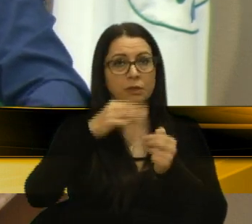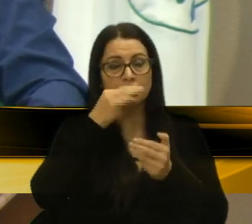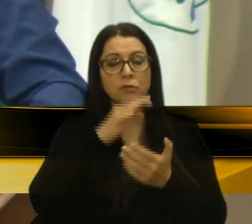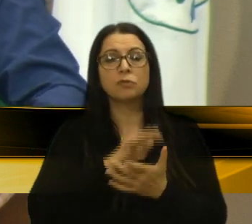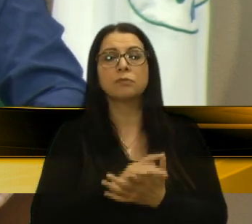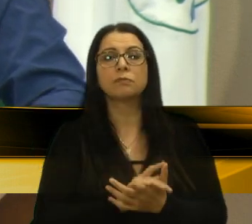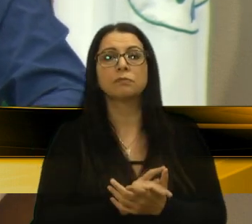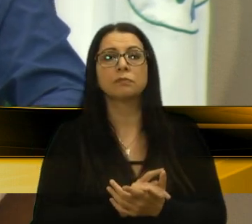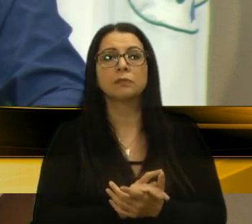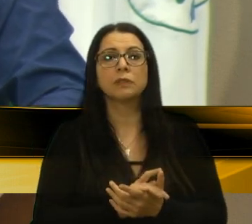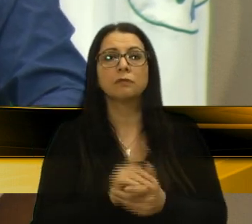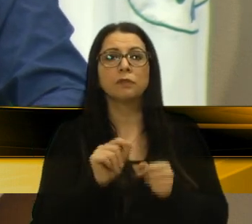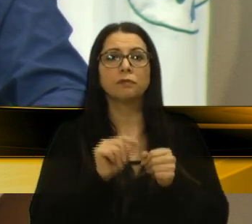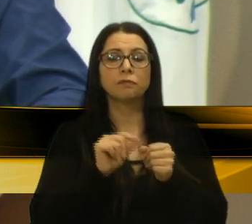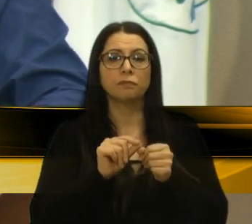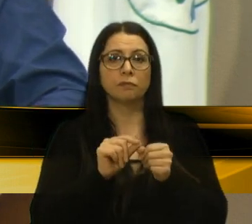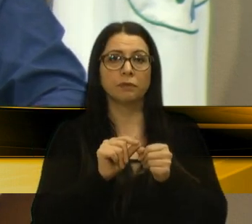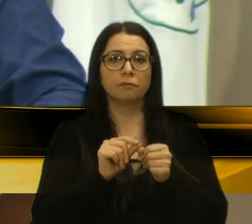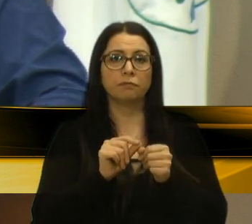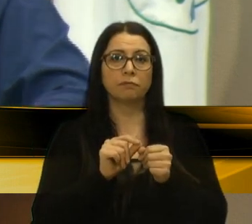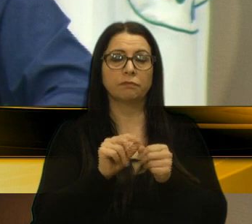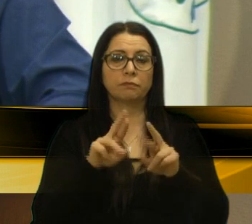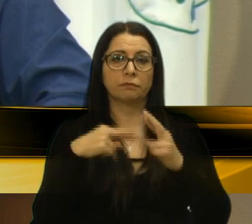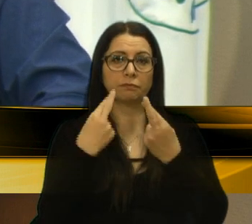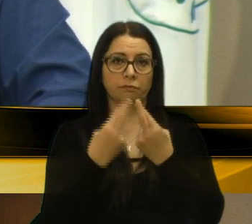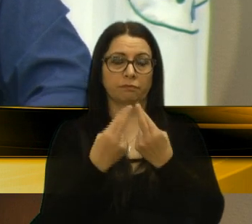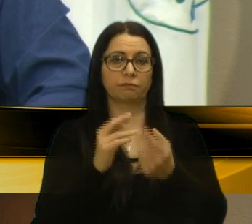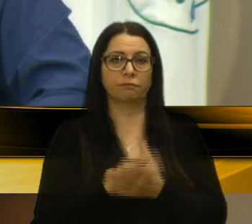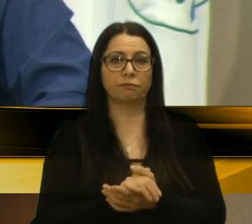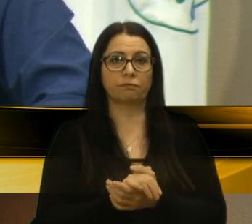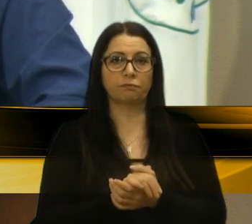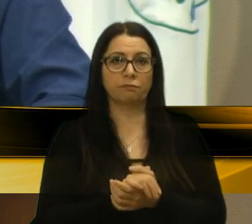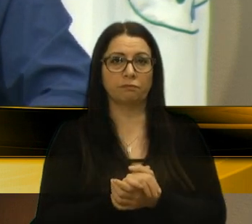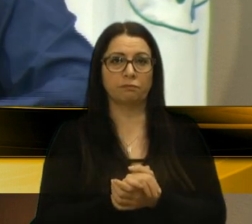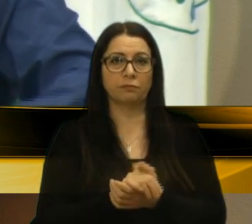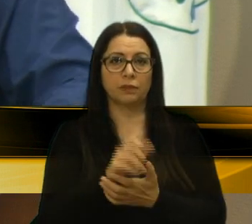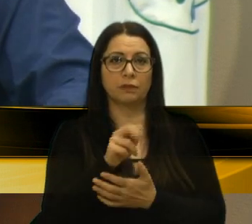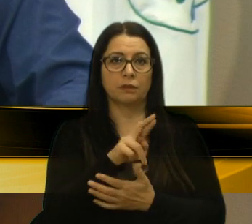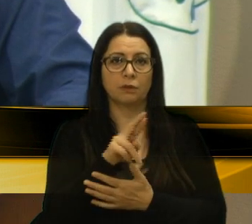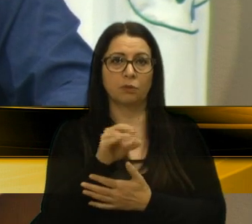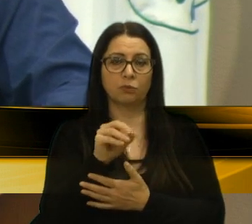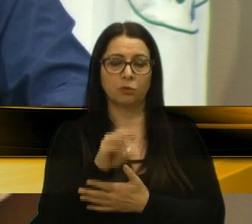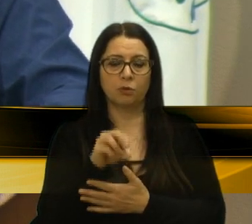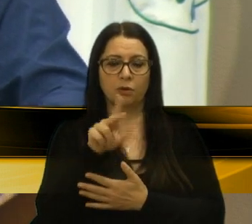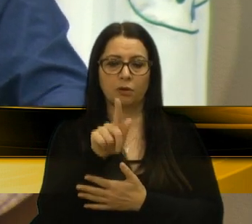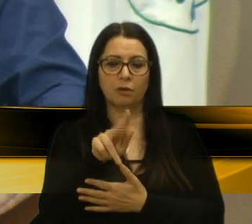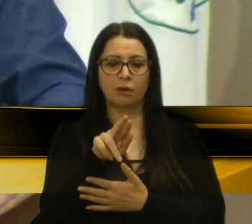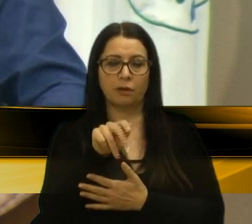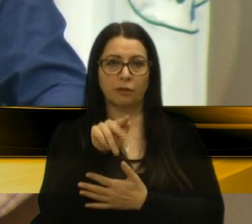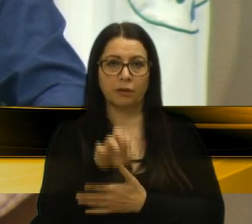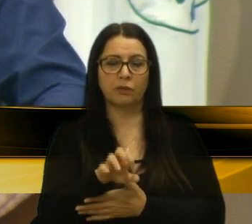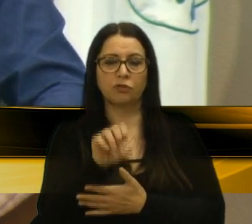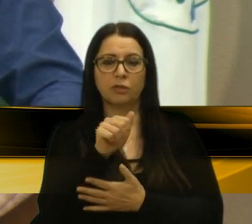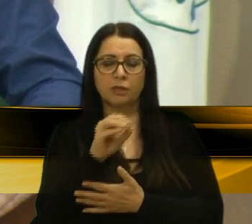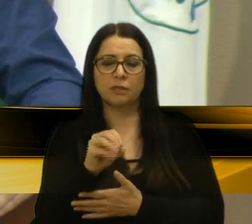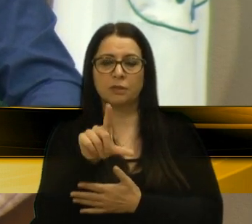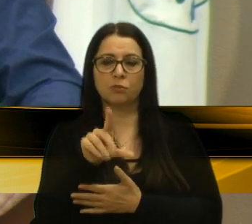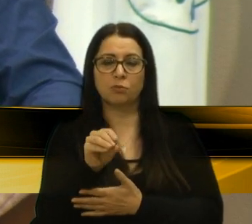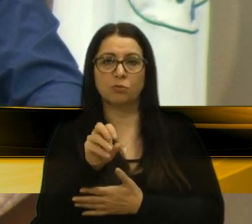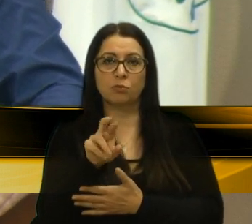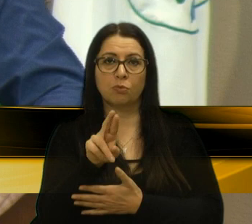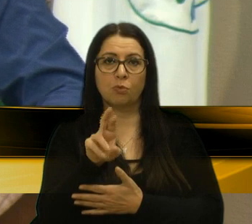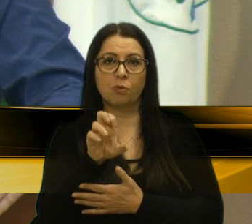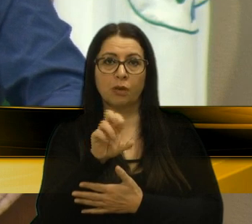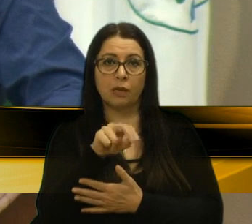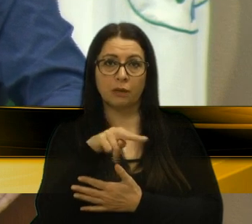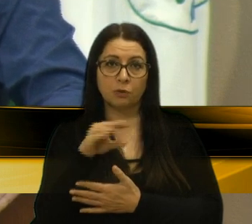Sul, foram realizadas também audiências em Arroio Grande, em São Lourenço do Sul, em Dom